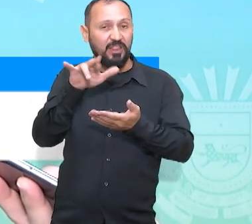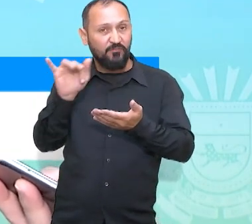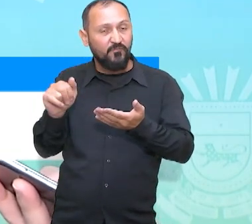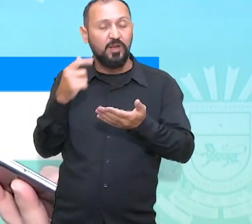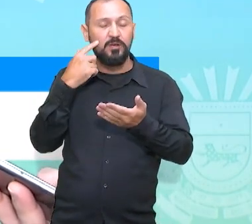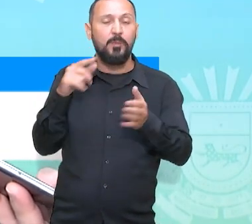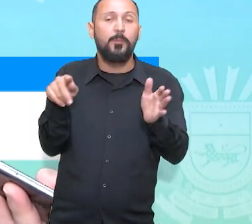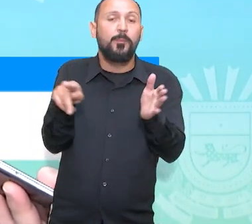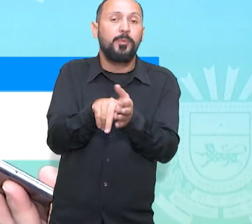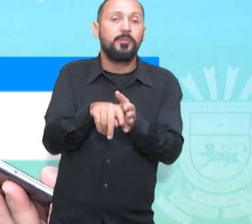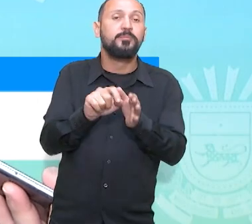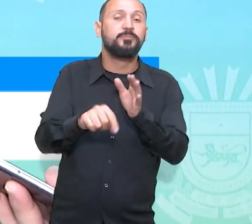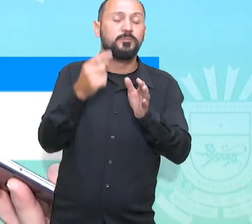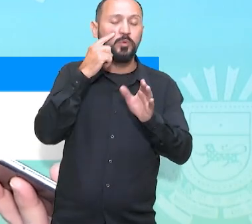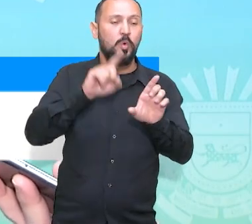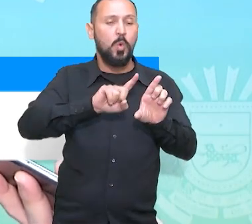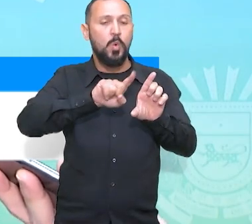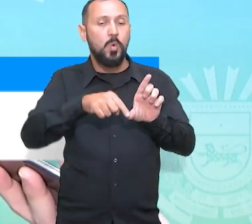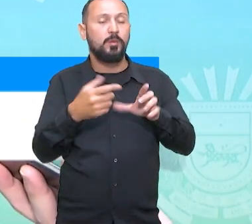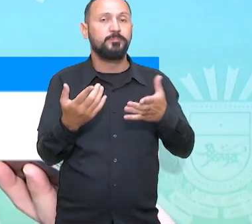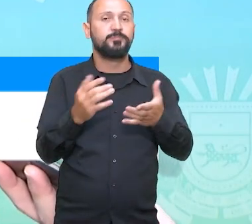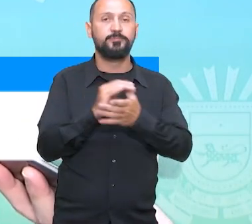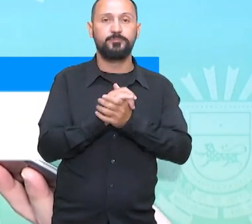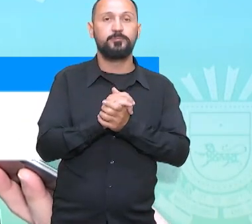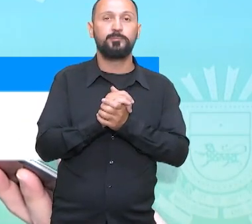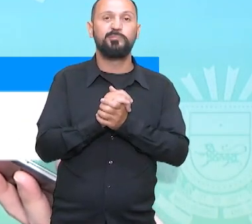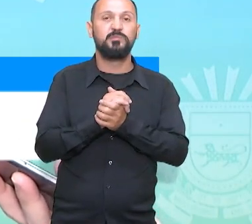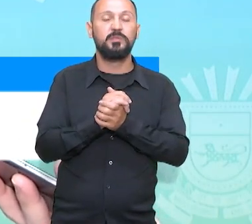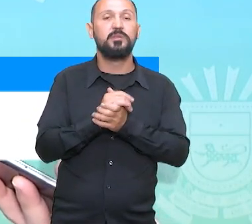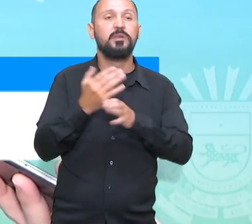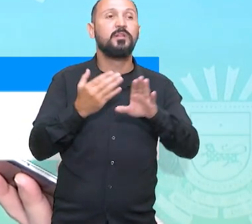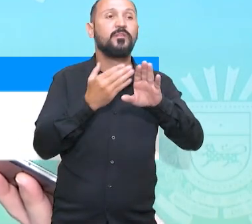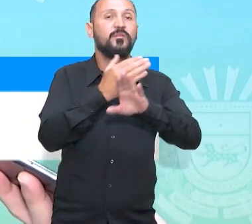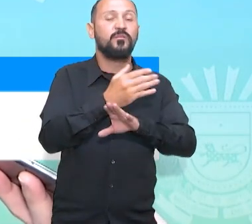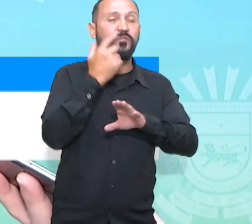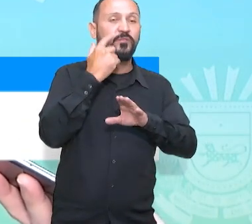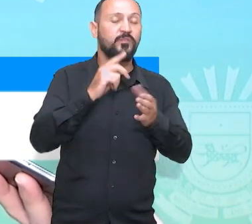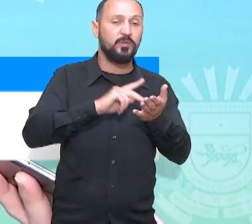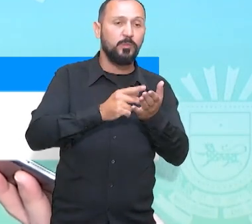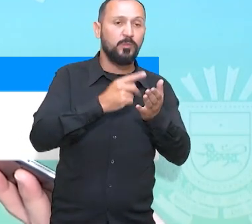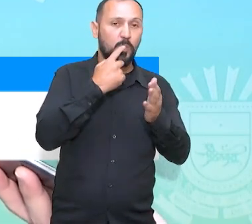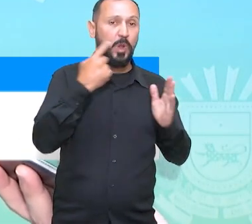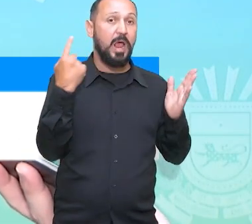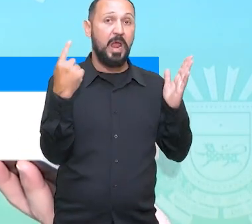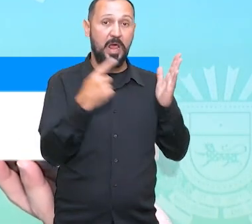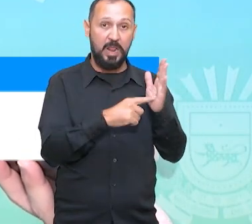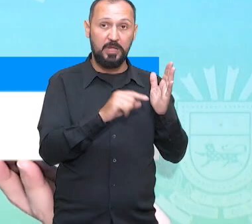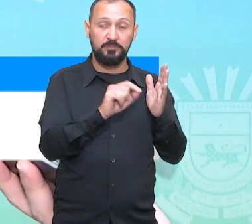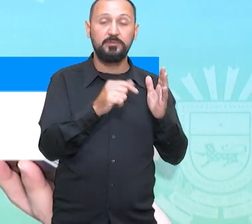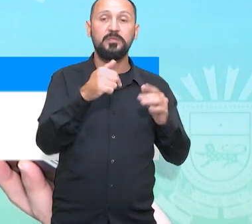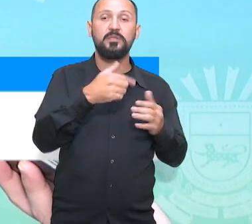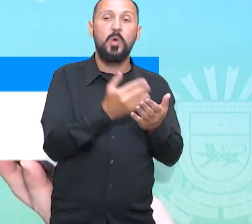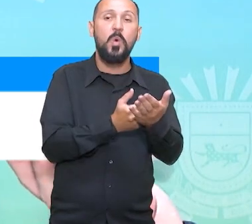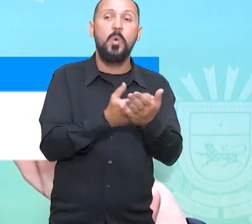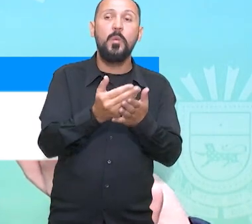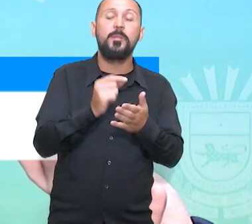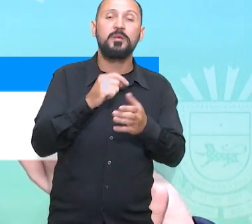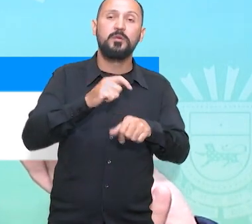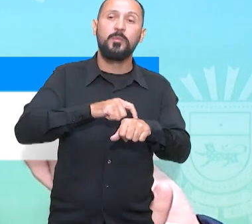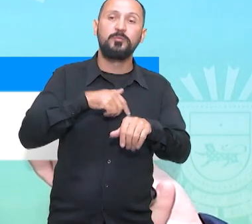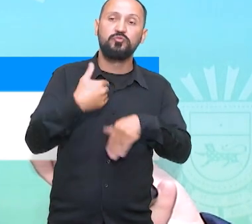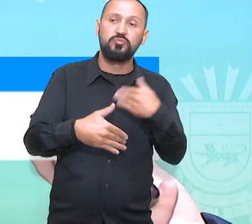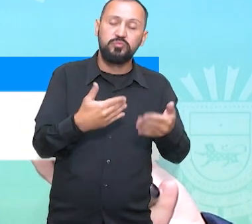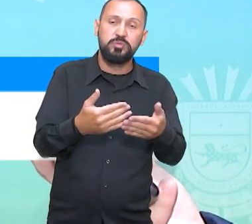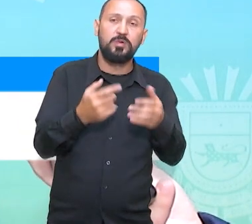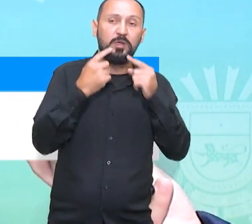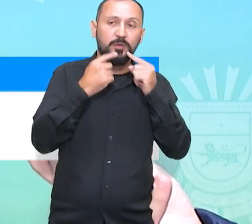o próprio leitor, né, ele vai até o PROCON, faz a reclamação e ali dá início a um processo,